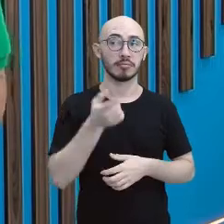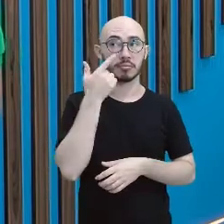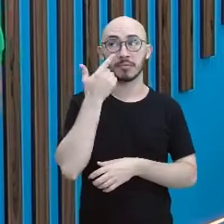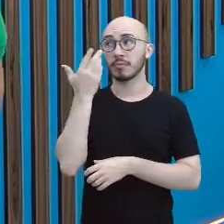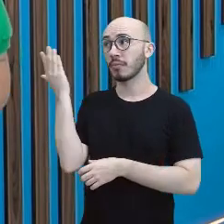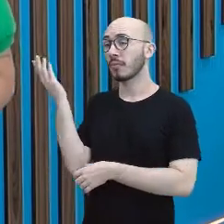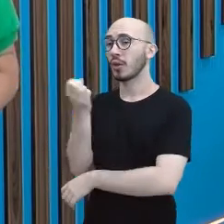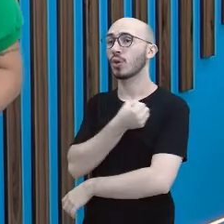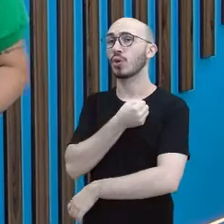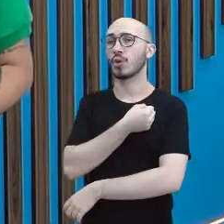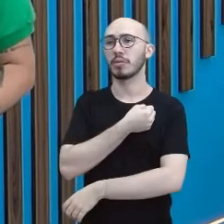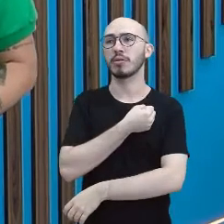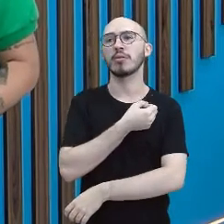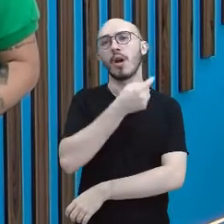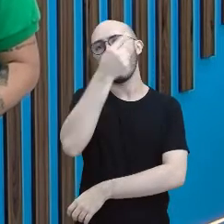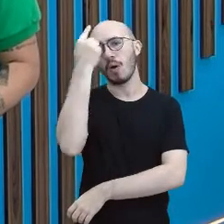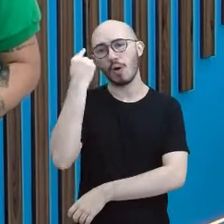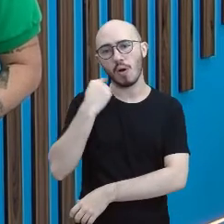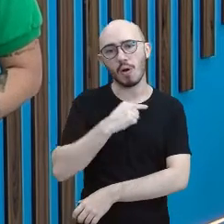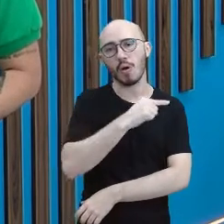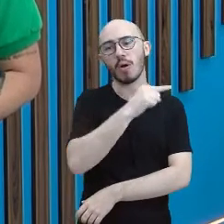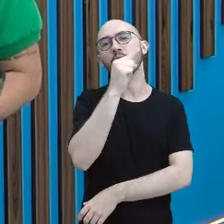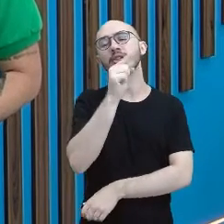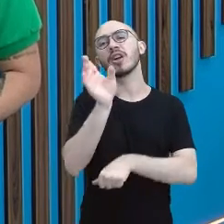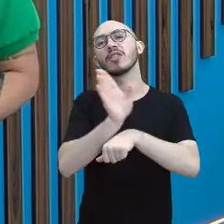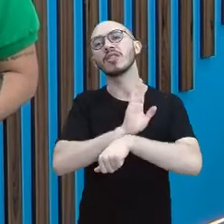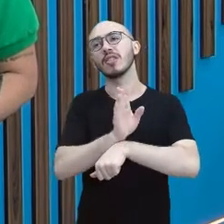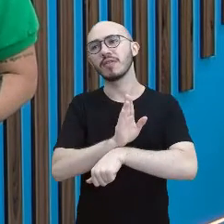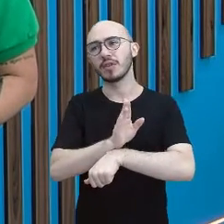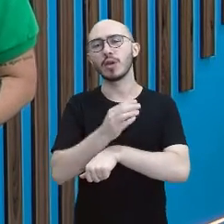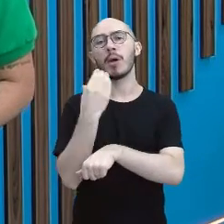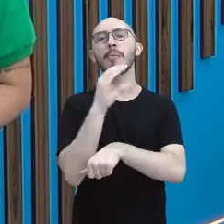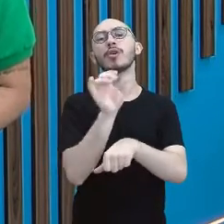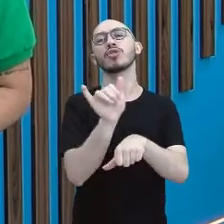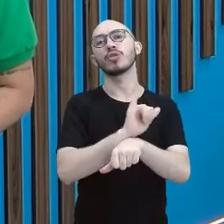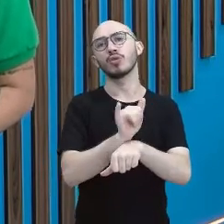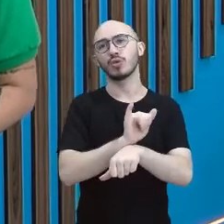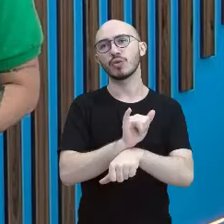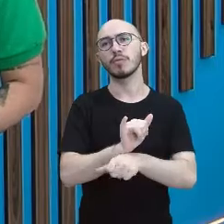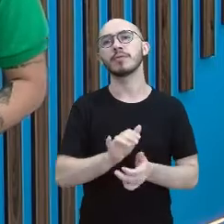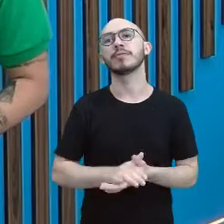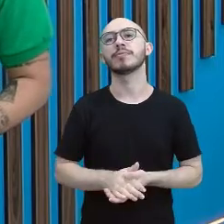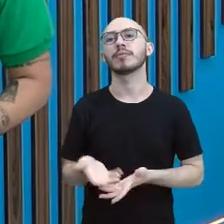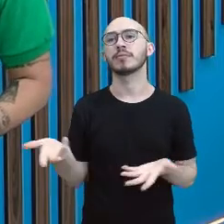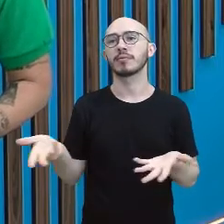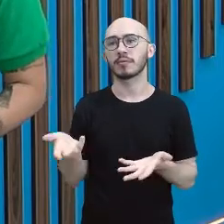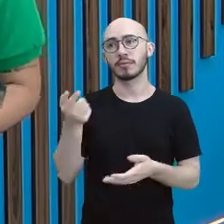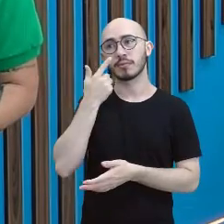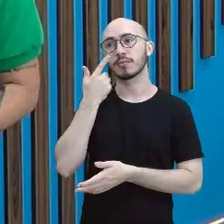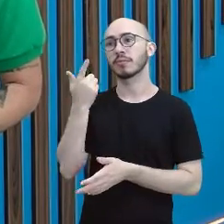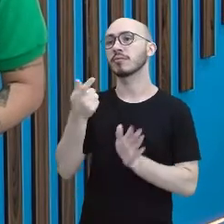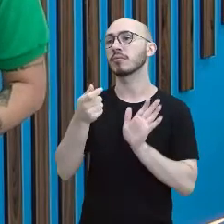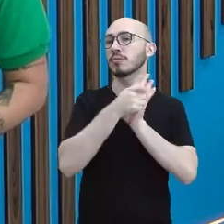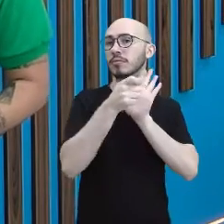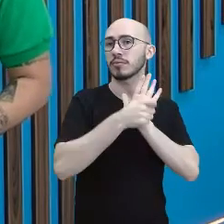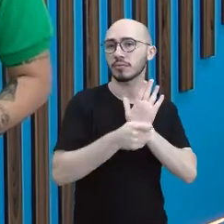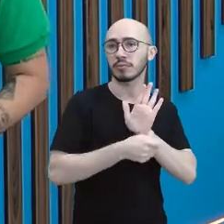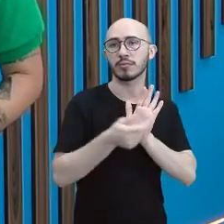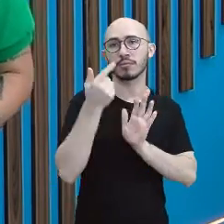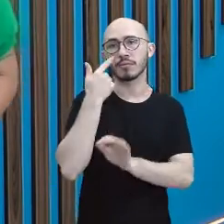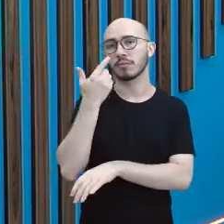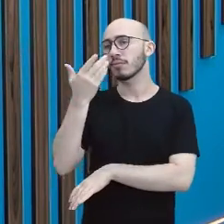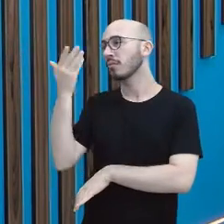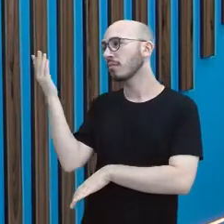que a gente viu, o número de horas postadas por ano de vídeos no YouTube, eu estou escrevendo ele aqui, ou seja, é o mesmo